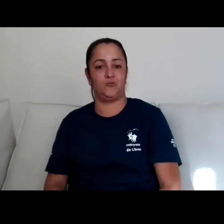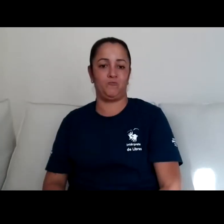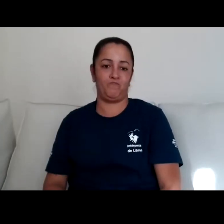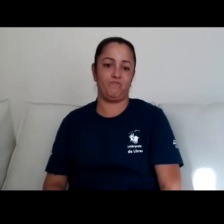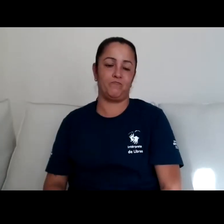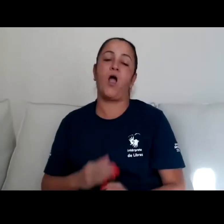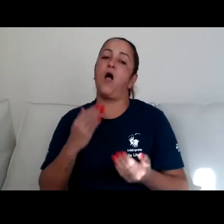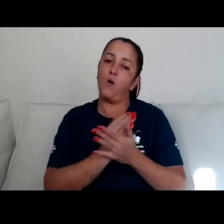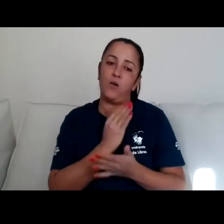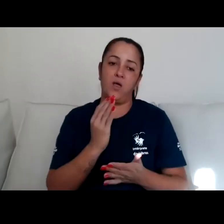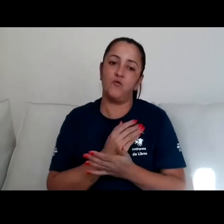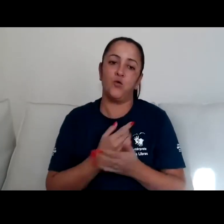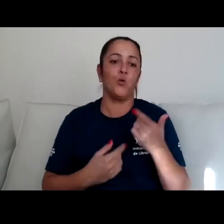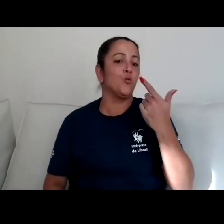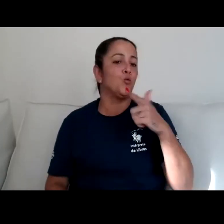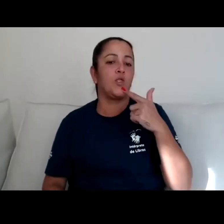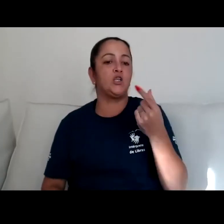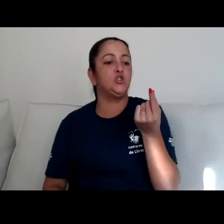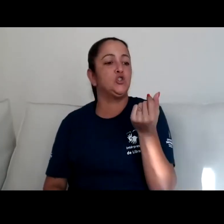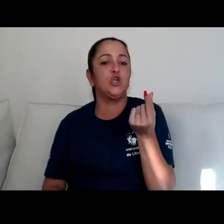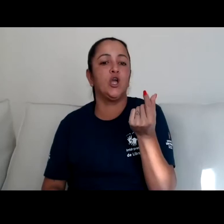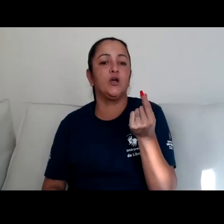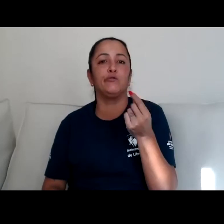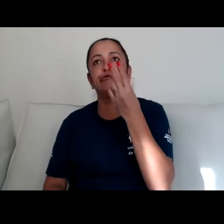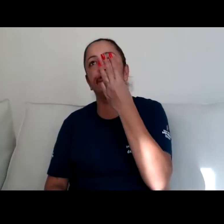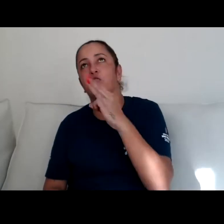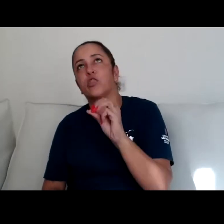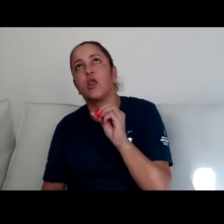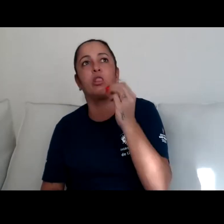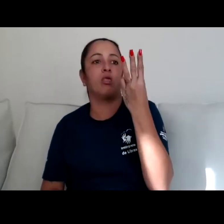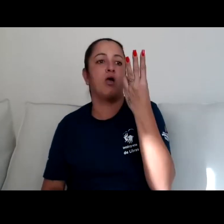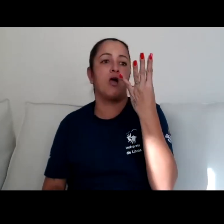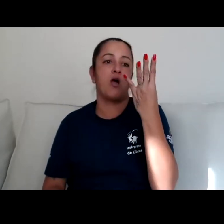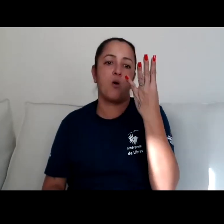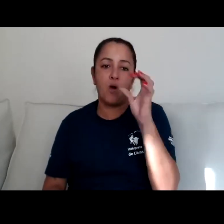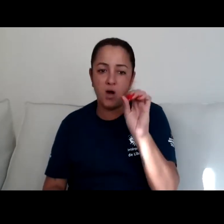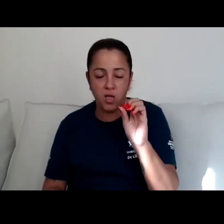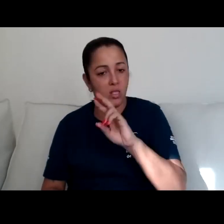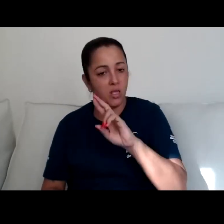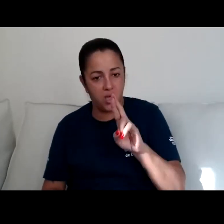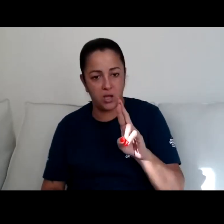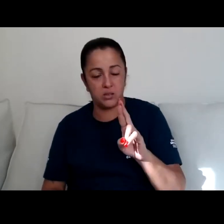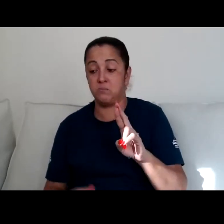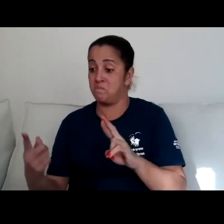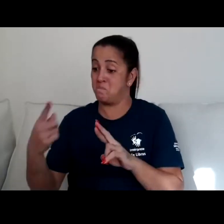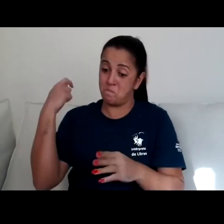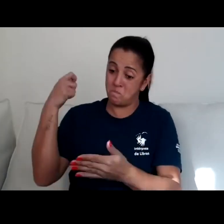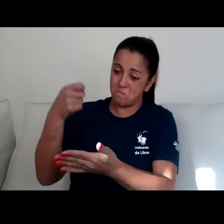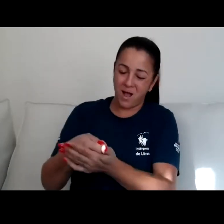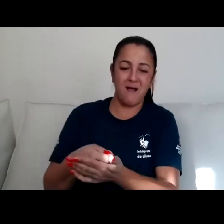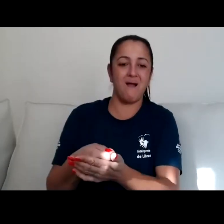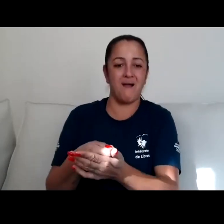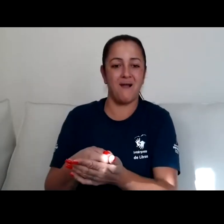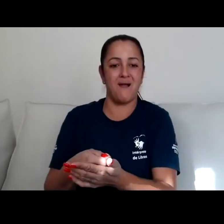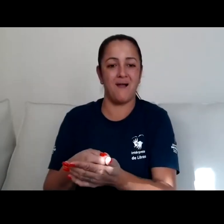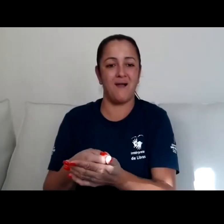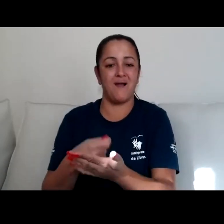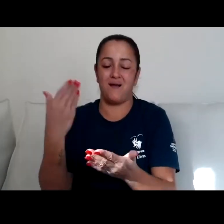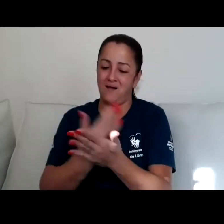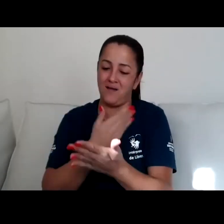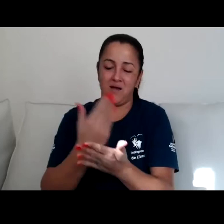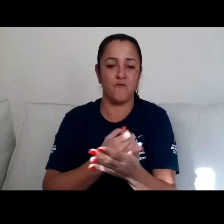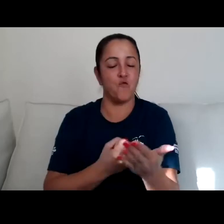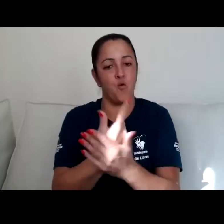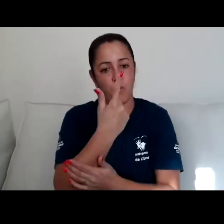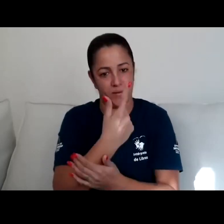ele não tem um dinheiro de R$ 30, de R$ 40 para pagar por esse livro ou por